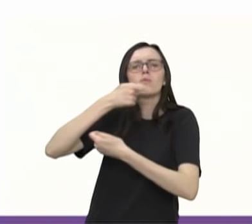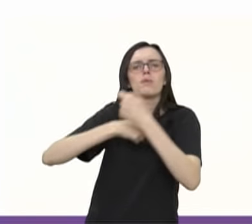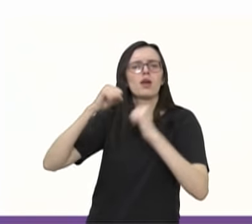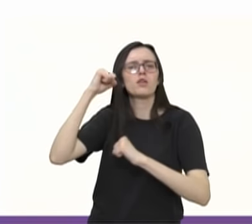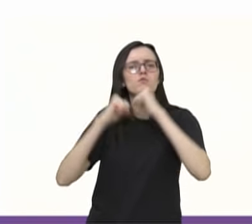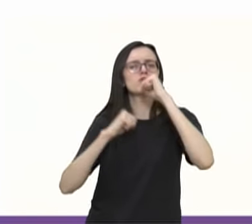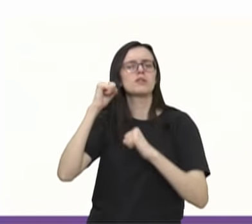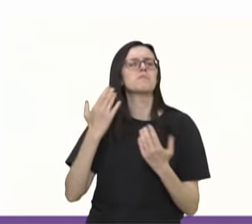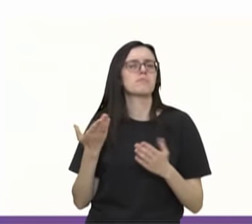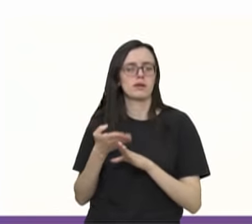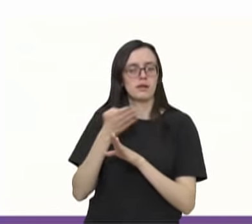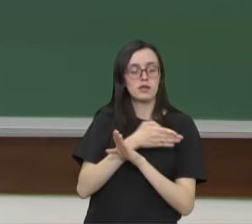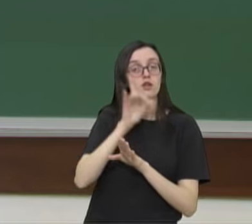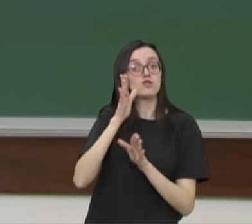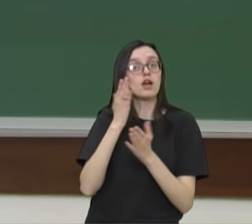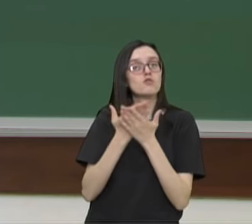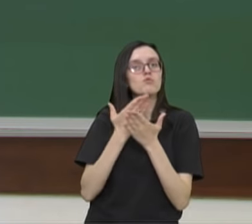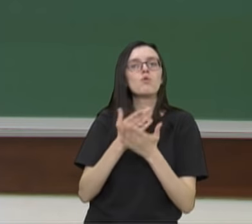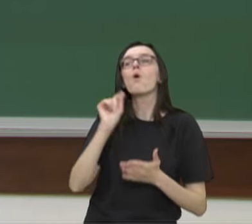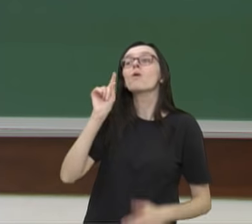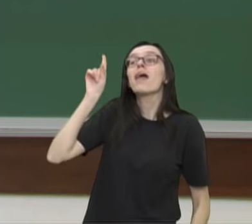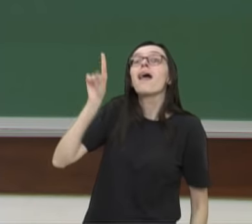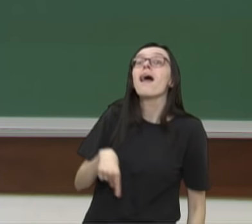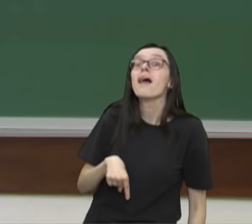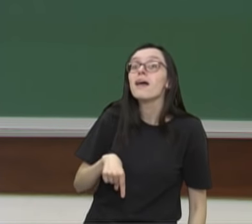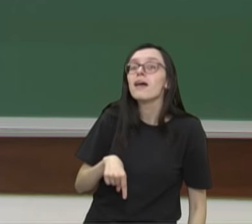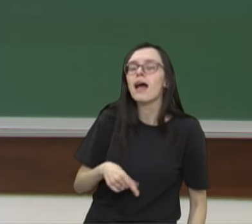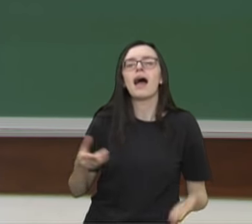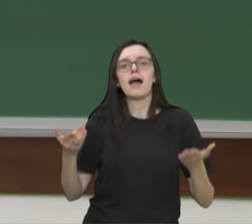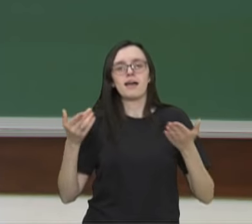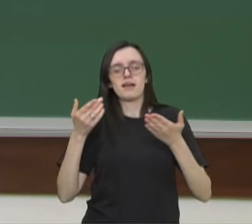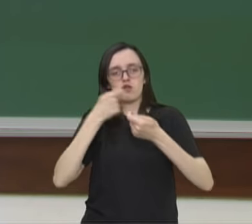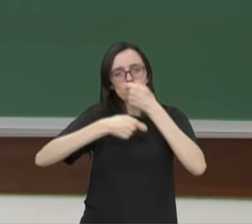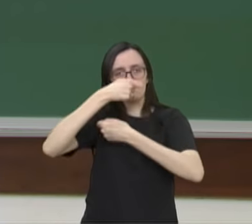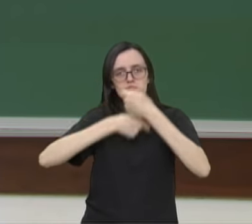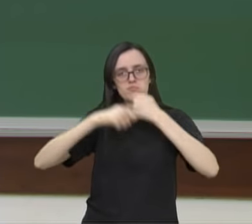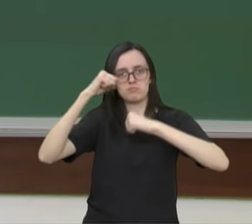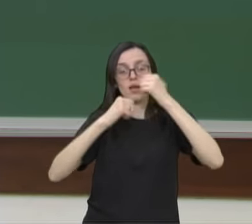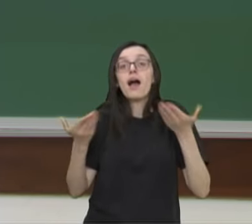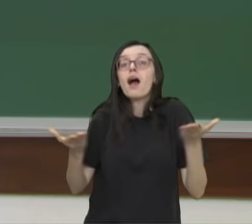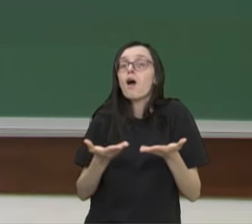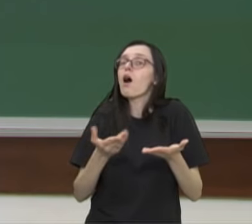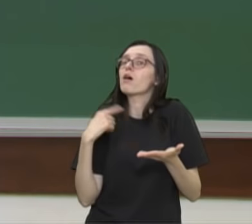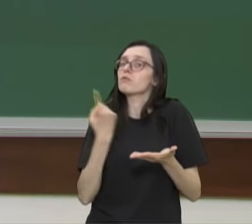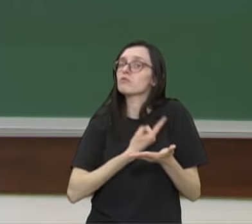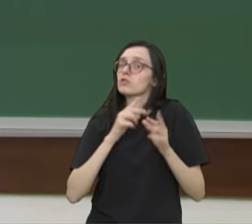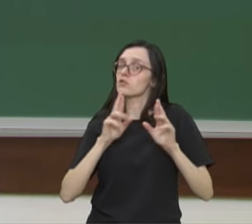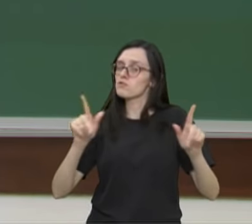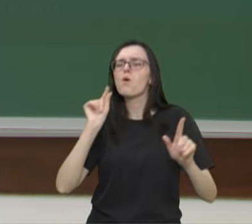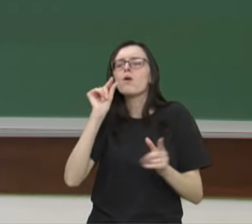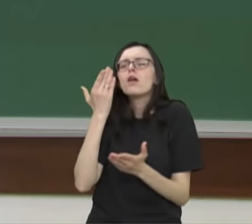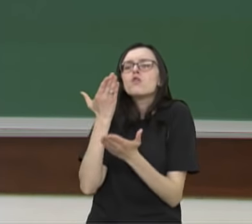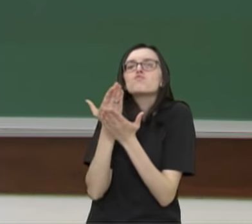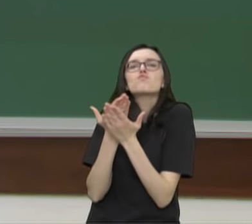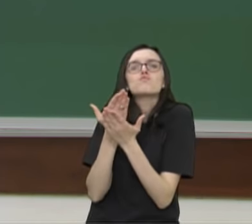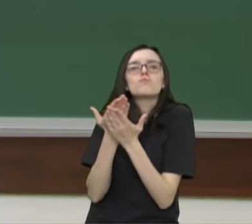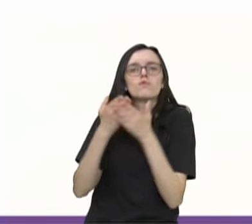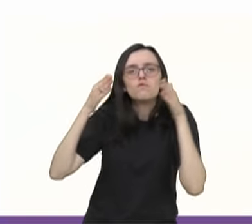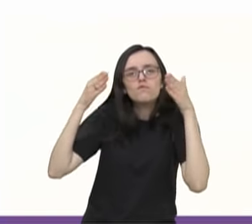se nós já falamos anteriormente o que a economia agora utilizando-se dessa pergunta o que estuda a economia